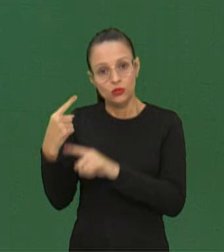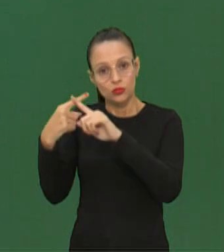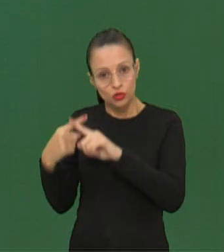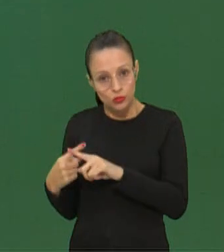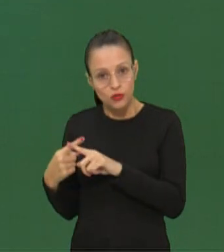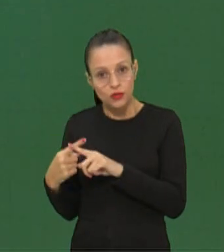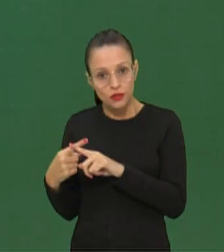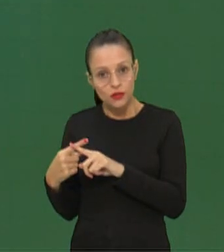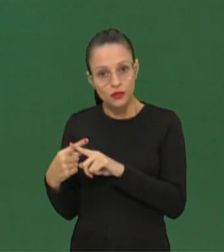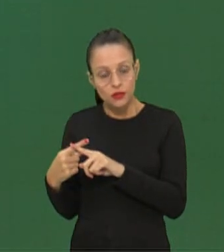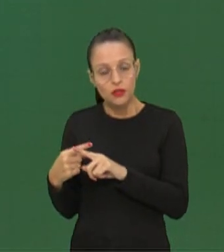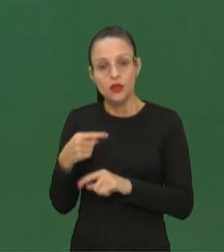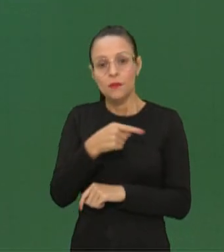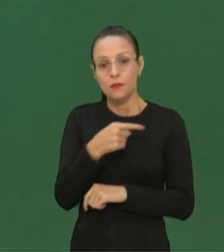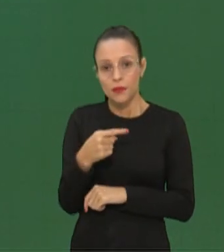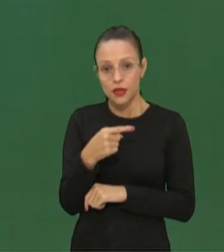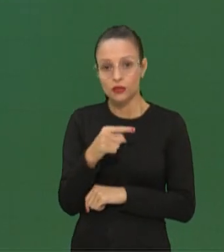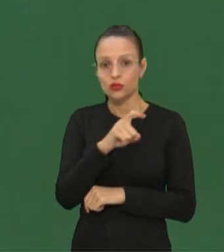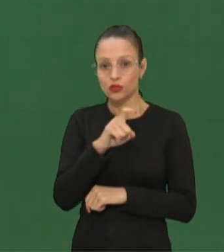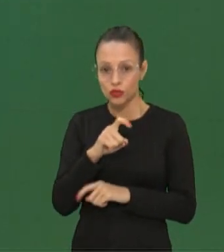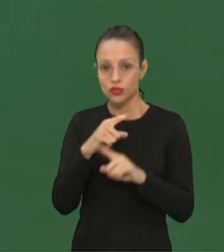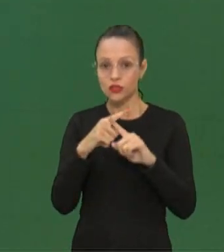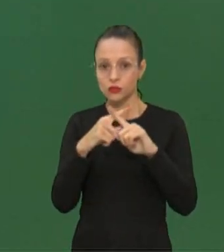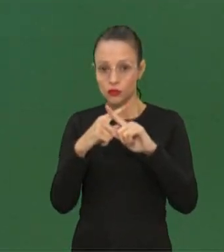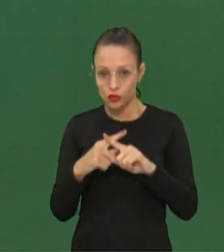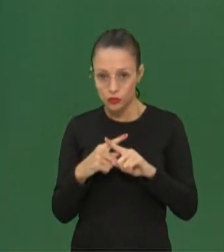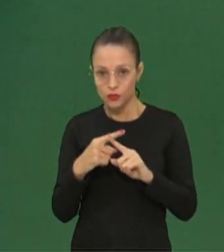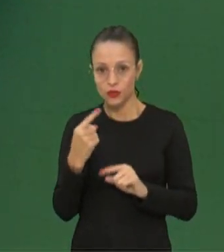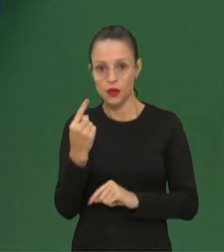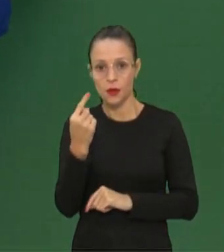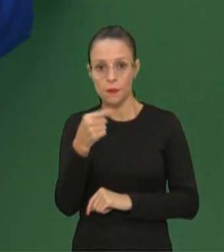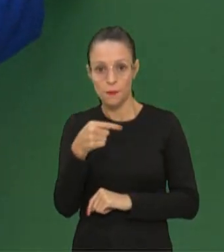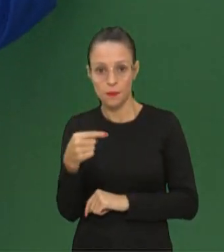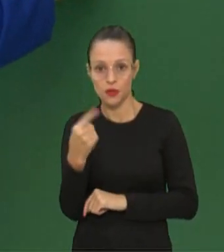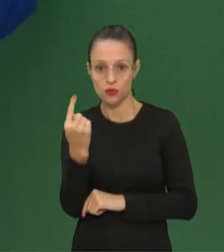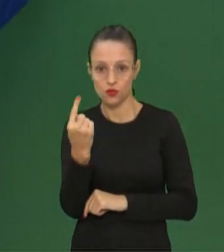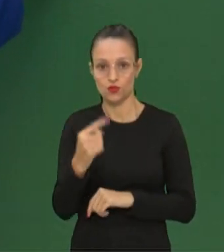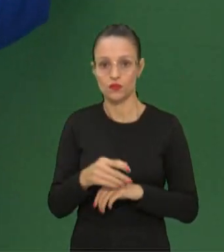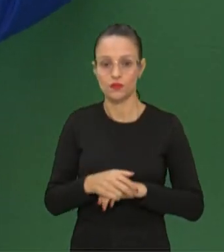então. Menos x vai multiplicar por menos 1.